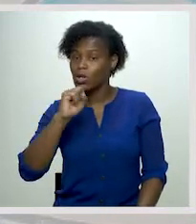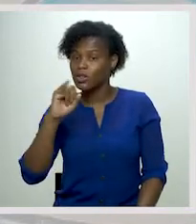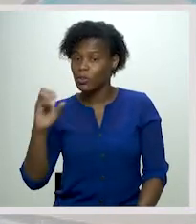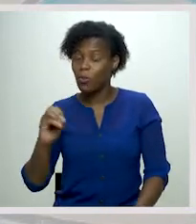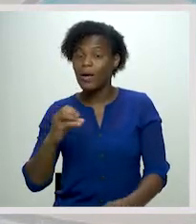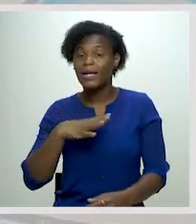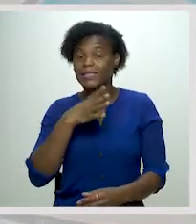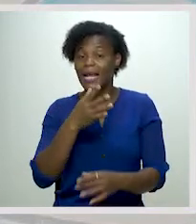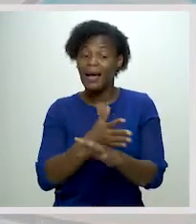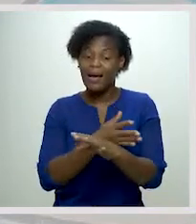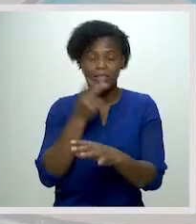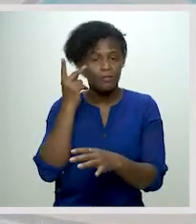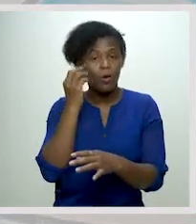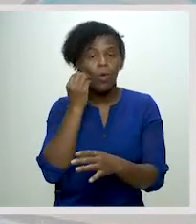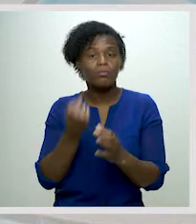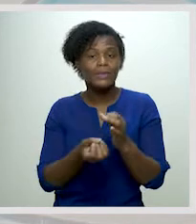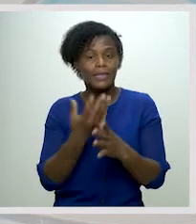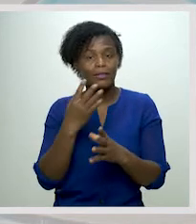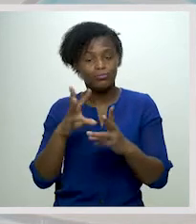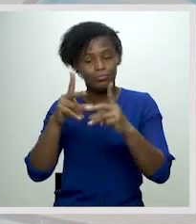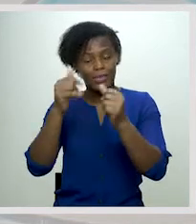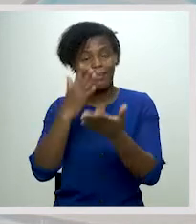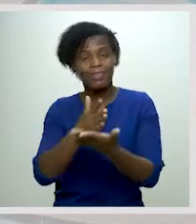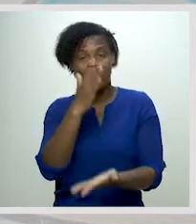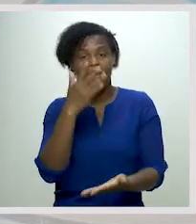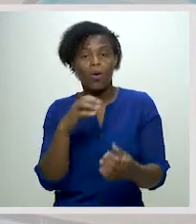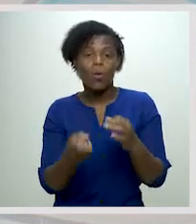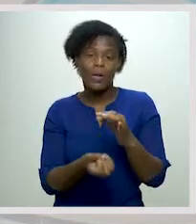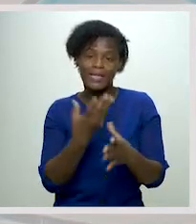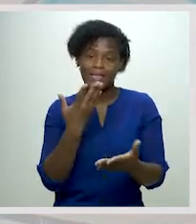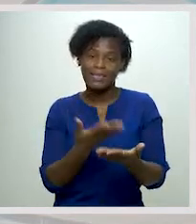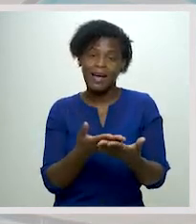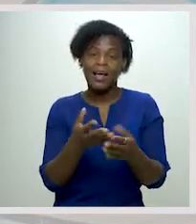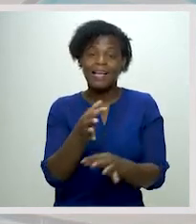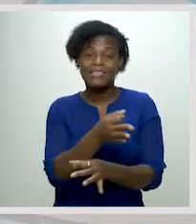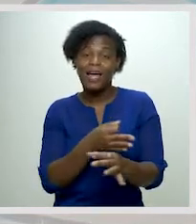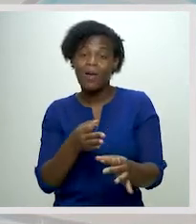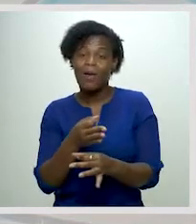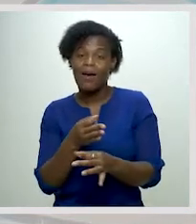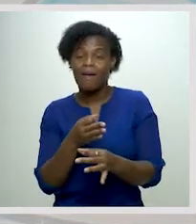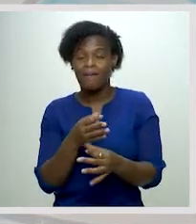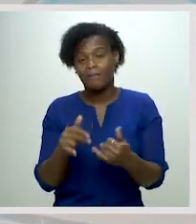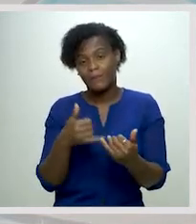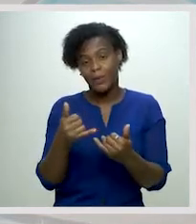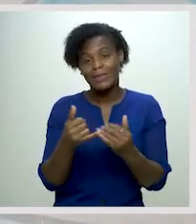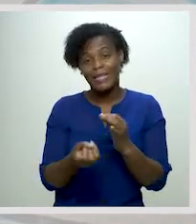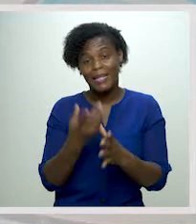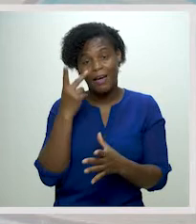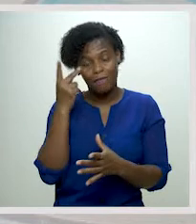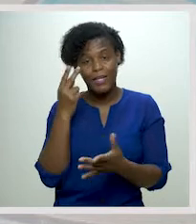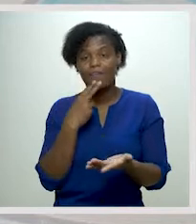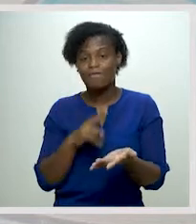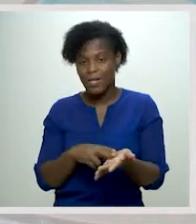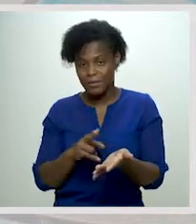vida. Como é que teriam formado e evoluído e até dando origem à célula que é propriamente veio a surgir a